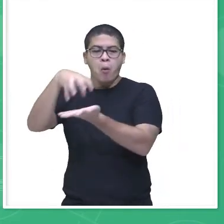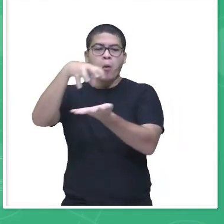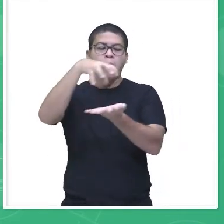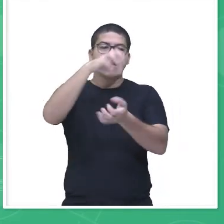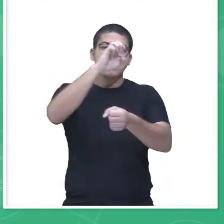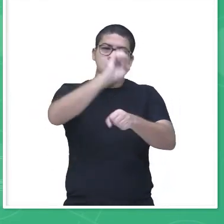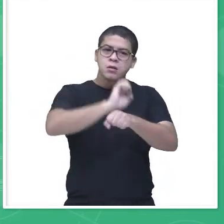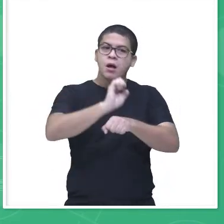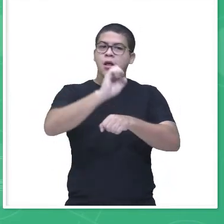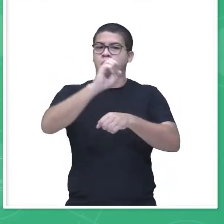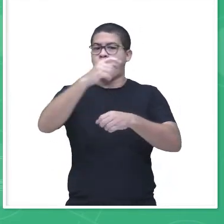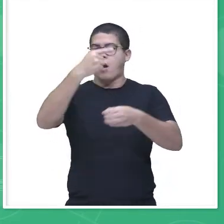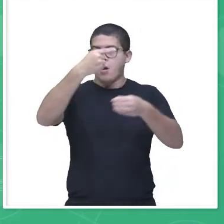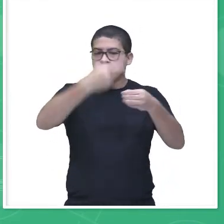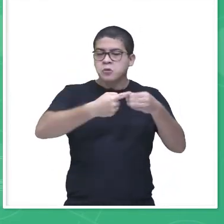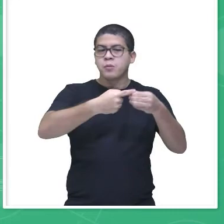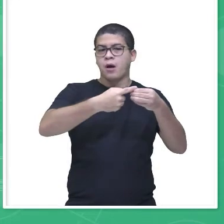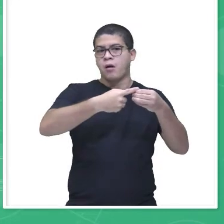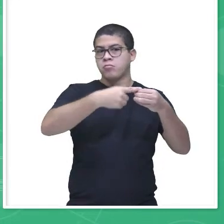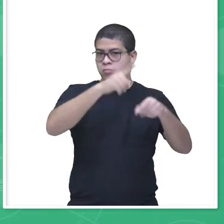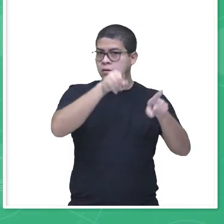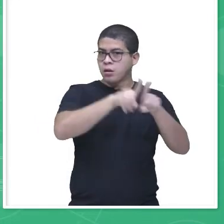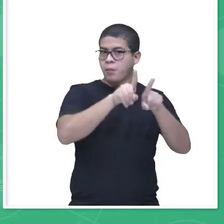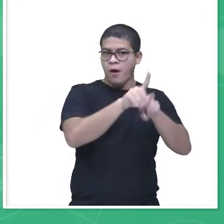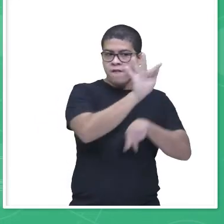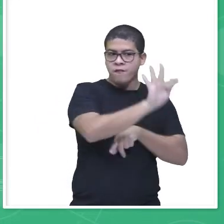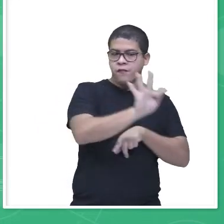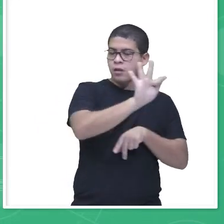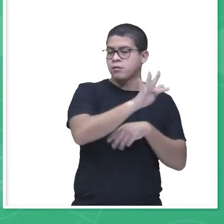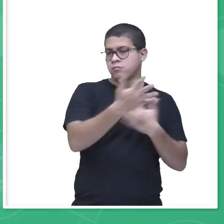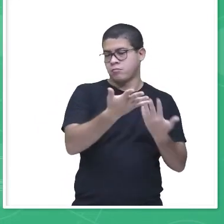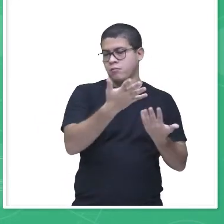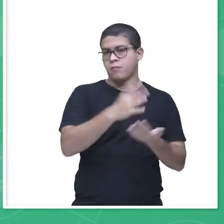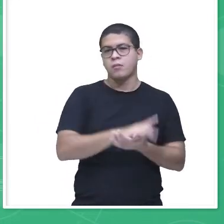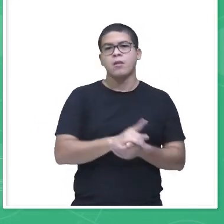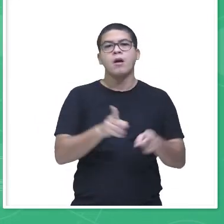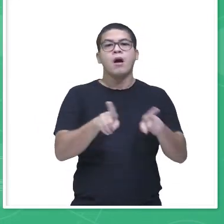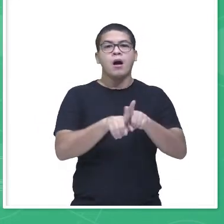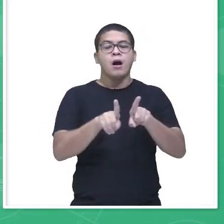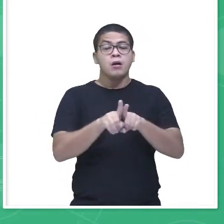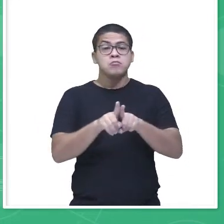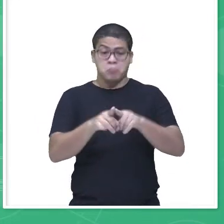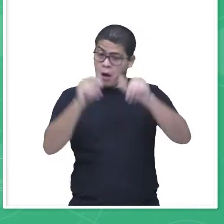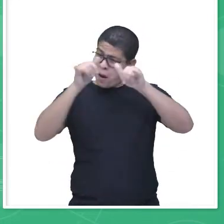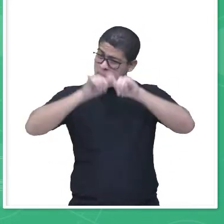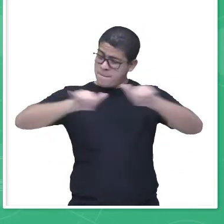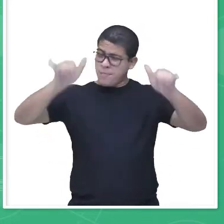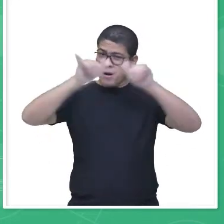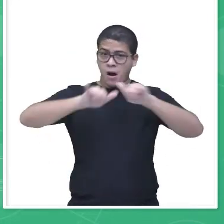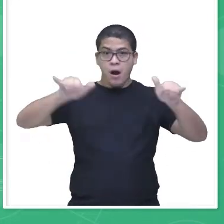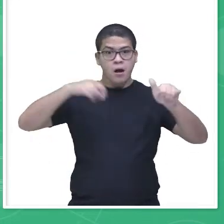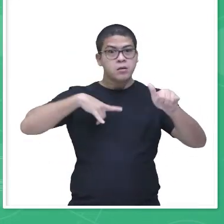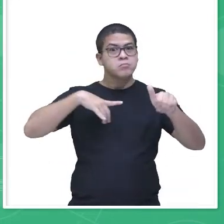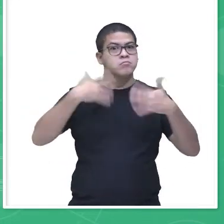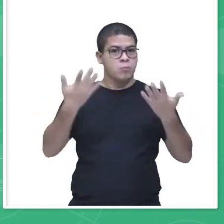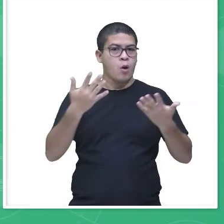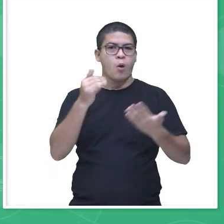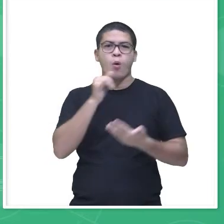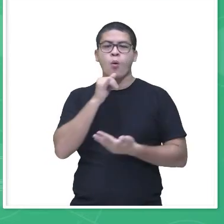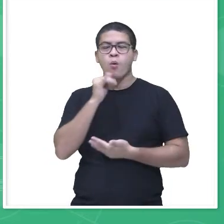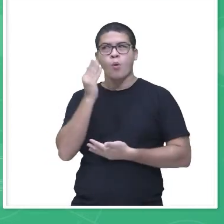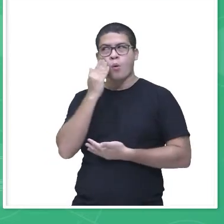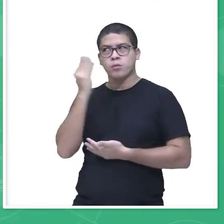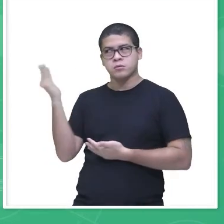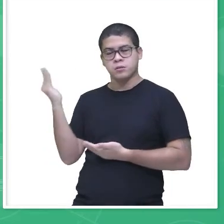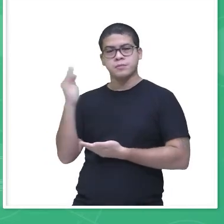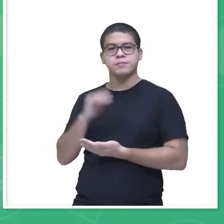estaduais, municipais, federais. Através de quê? Através de políticas como campanhas de saúde. Então, vejam aqui exemplos, olha,